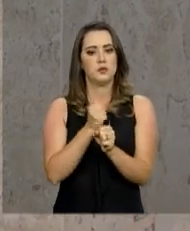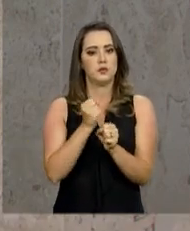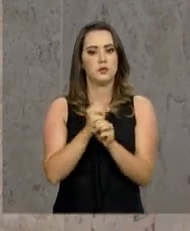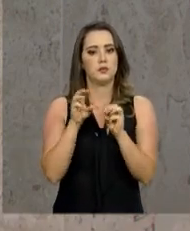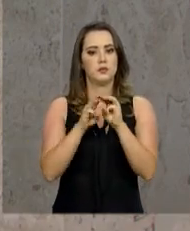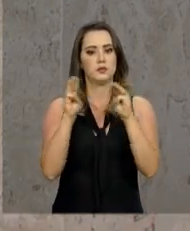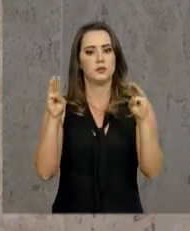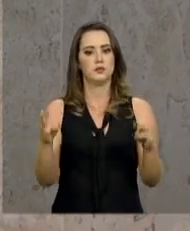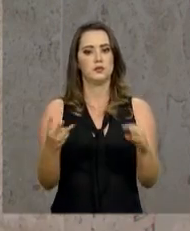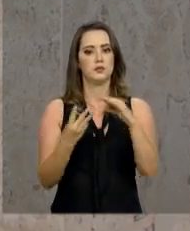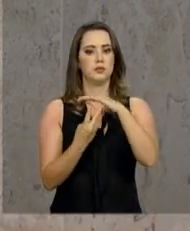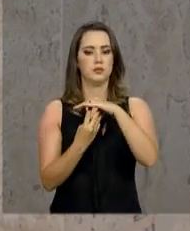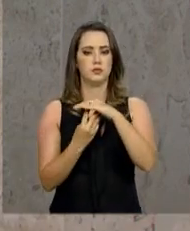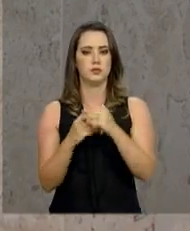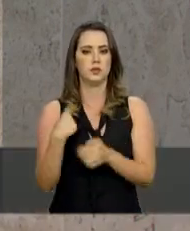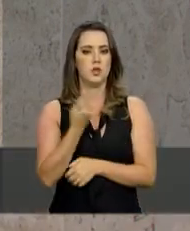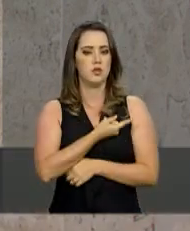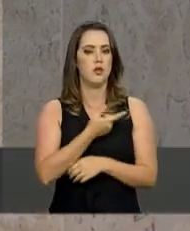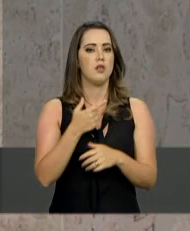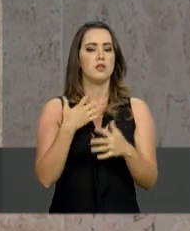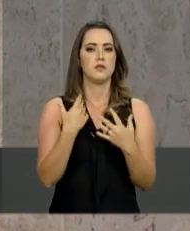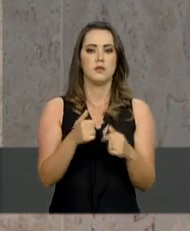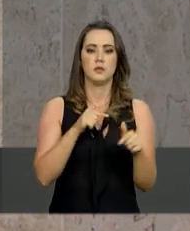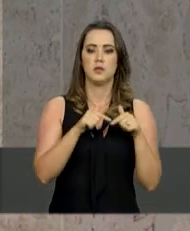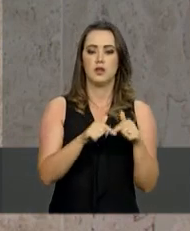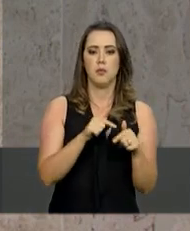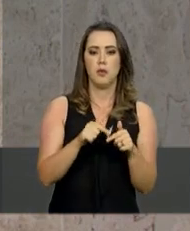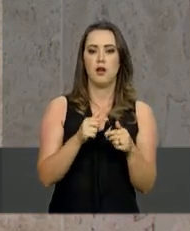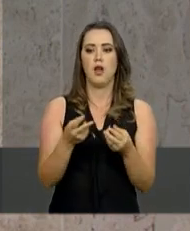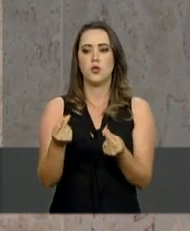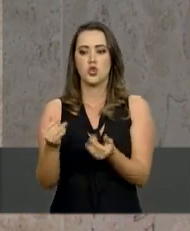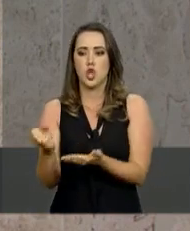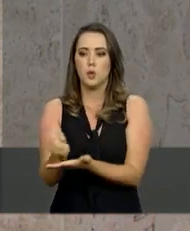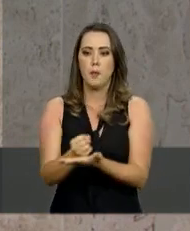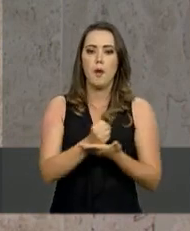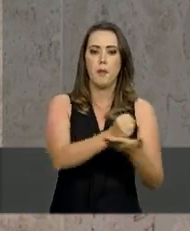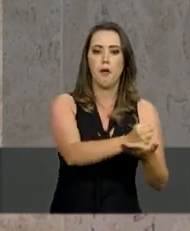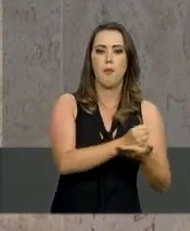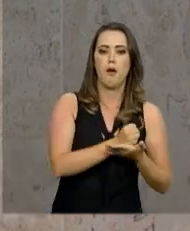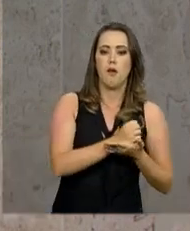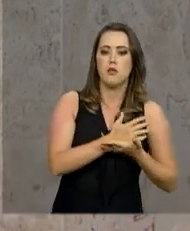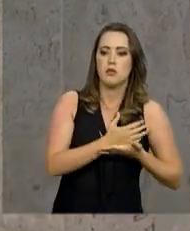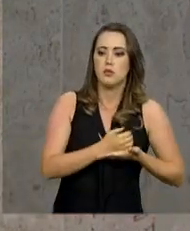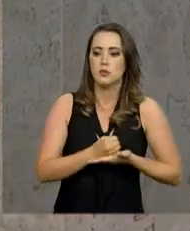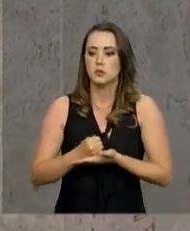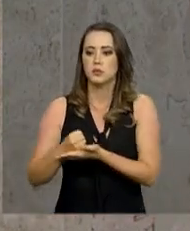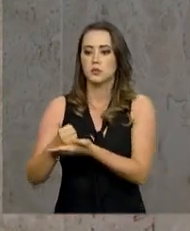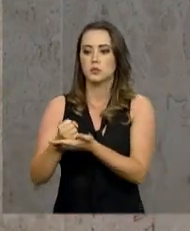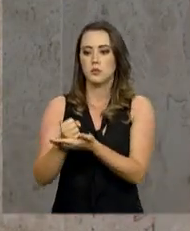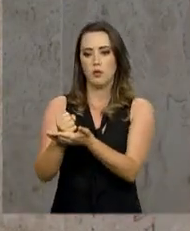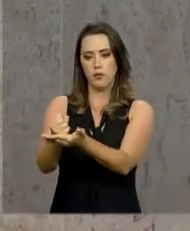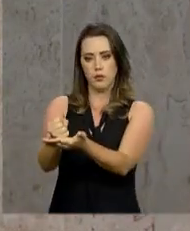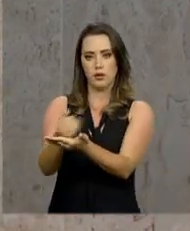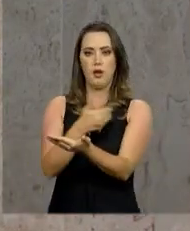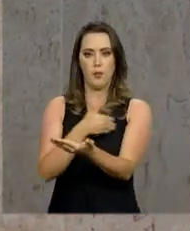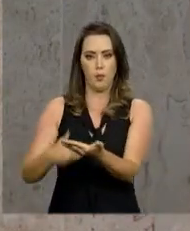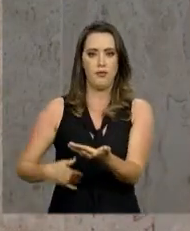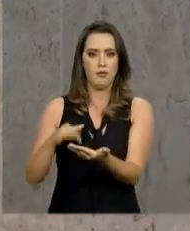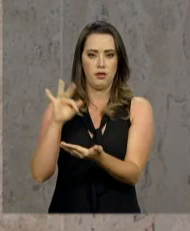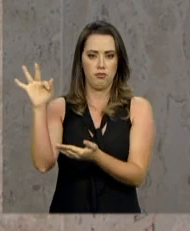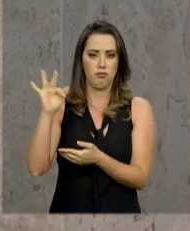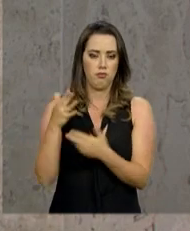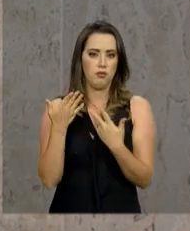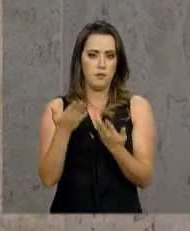nacional não vamos trabalhar nós vamos poder captar recursos e nós vamos poder entregar ao estado a